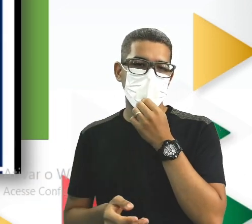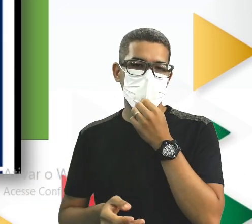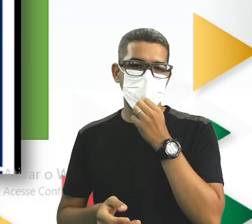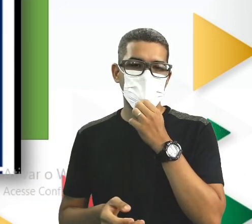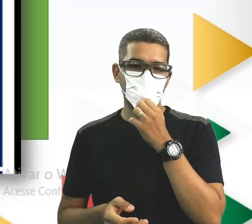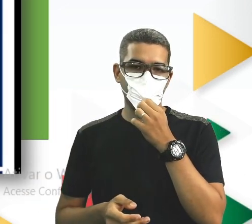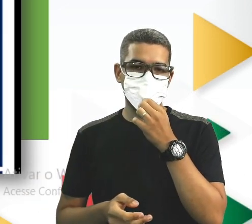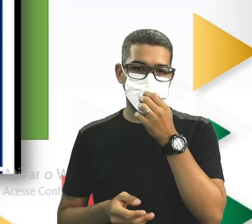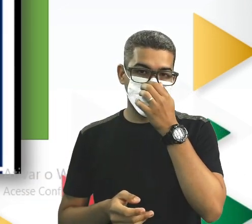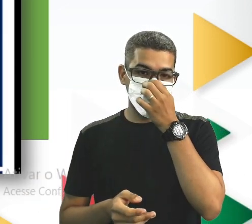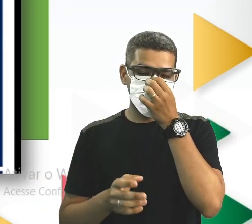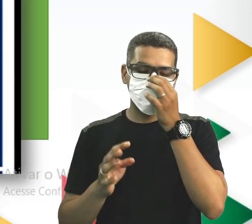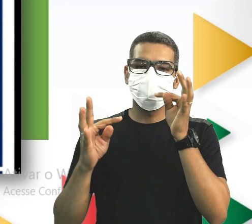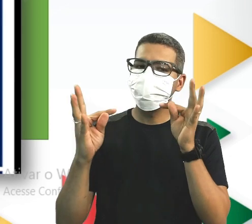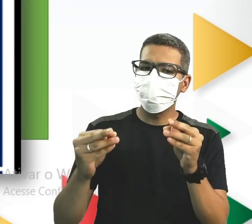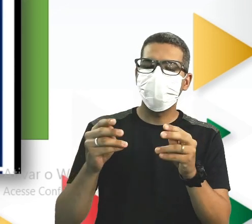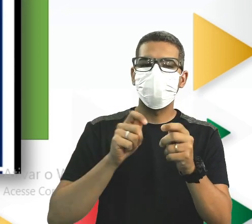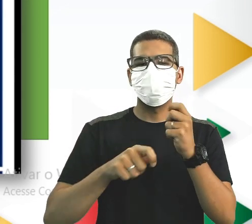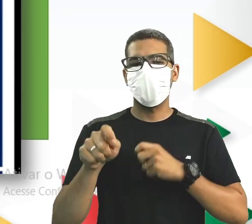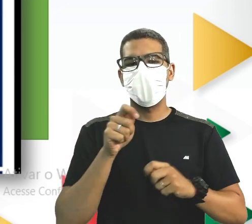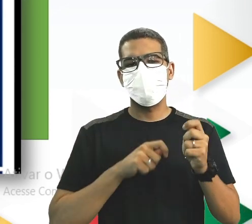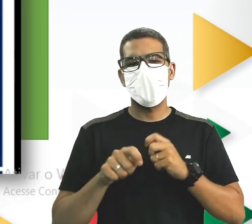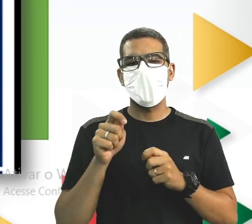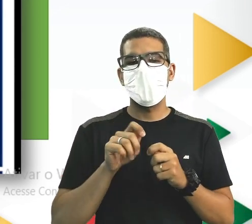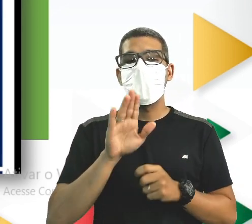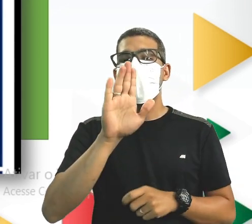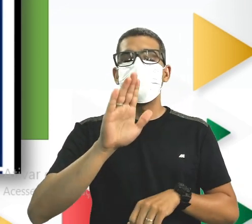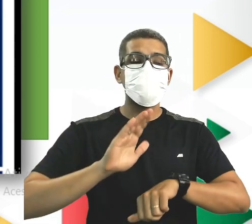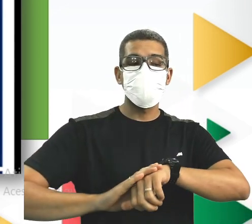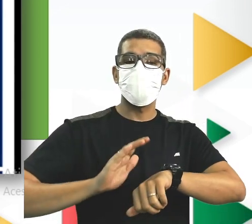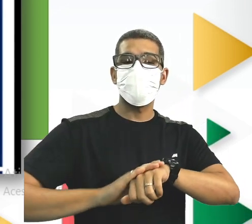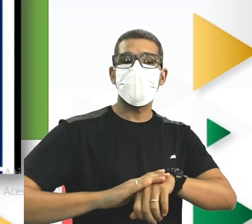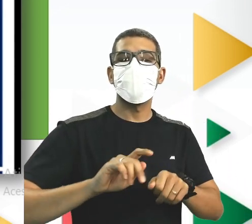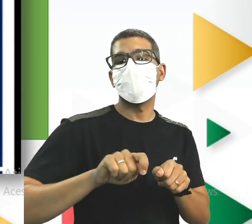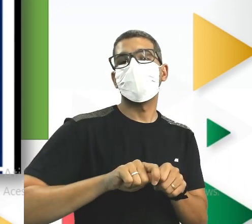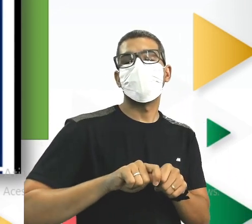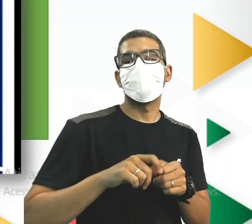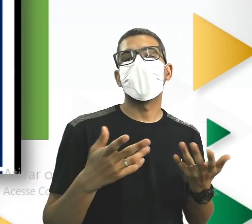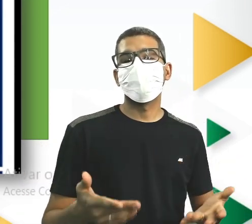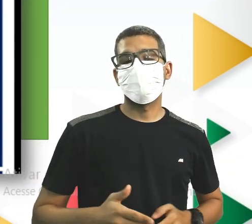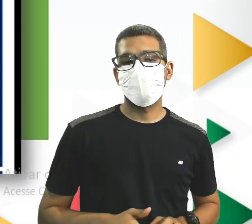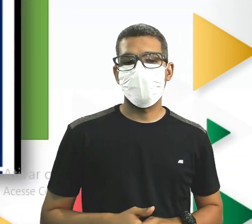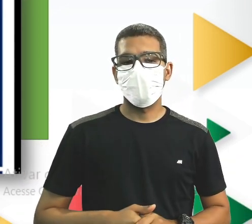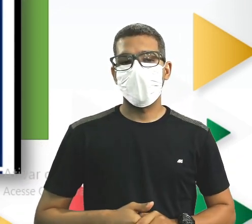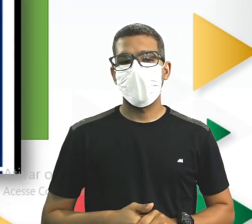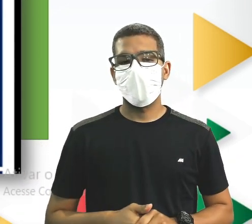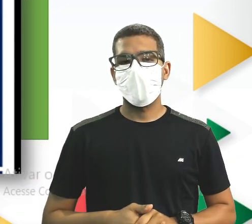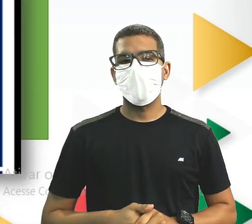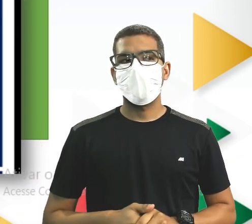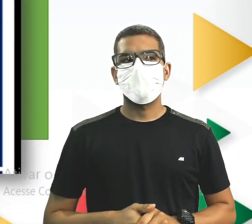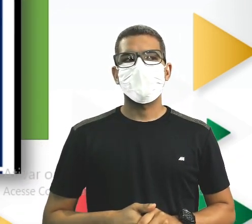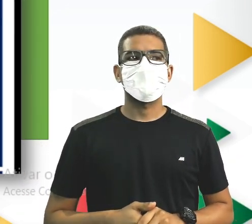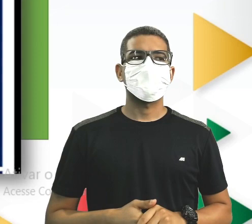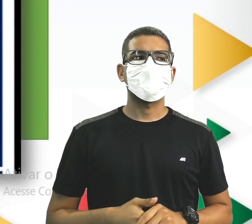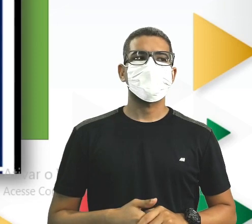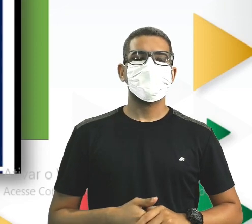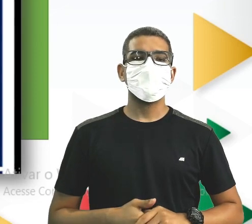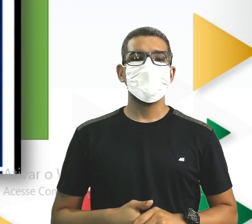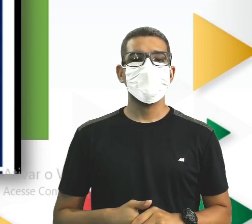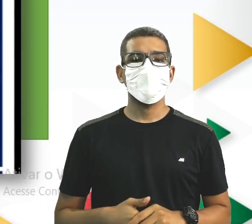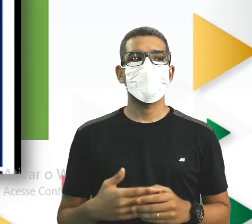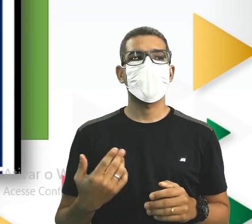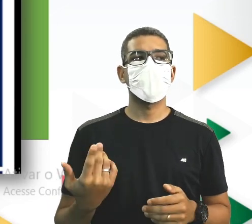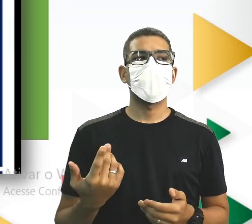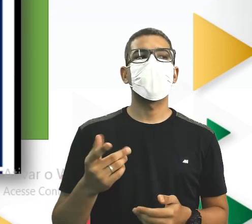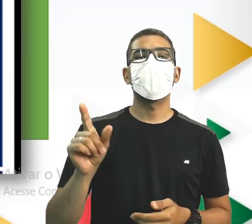isso ele vai administrar. E quem que vai exercer o executivo, prof? Meus amores do sétimo ano. Quem